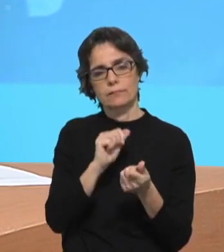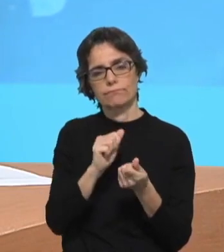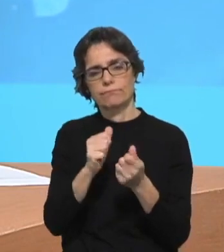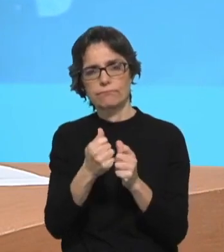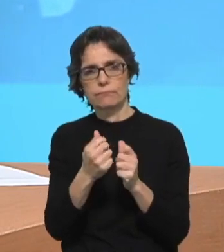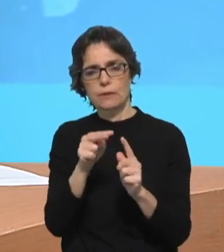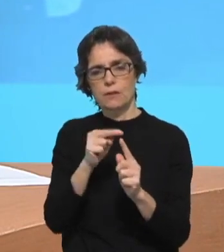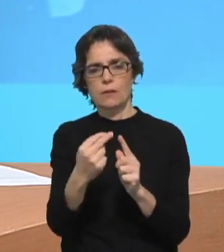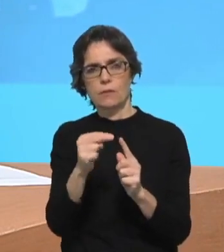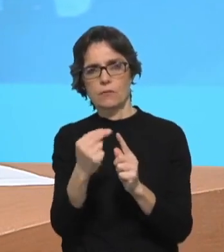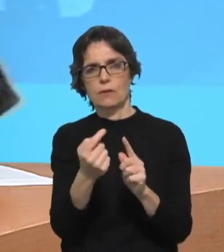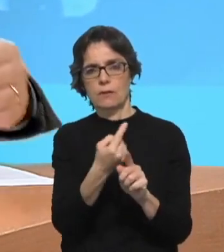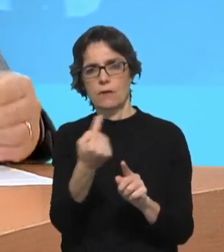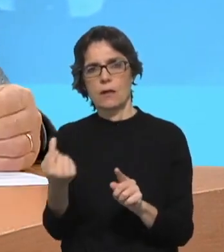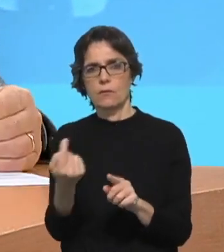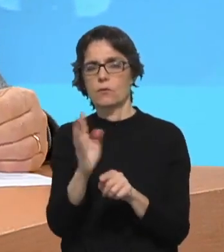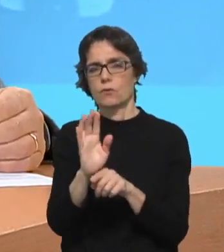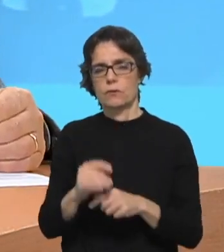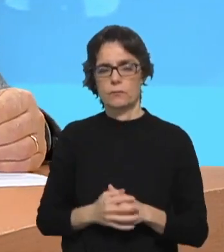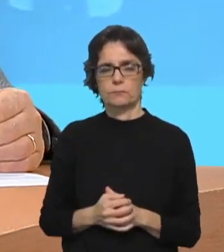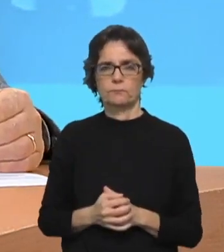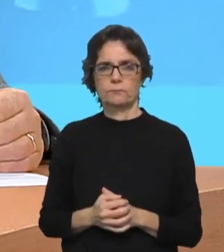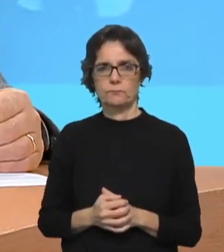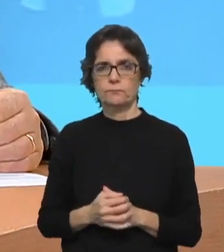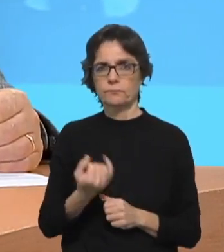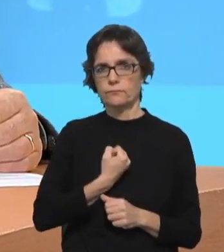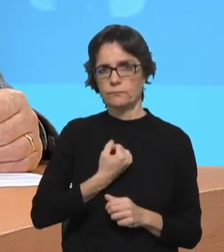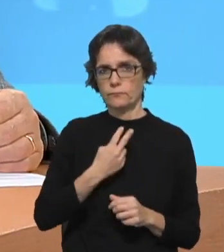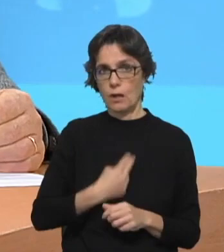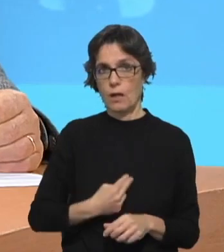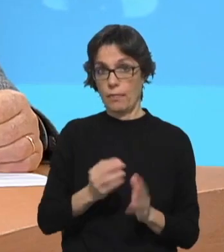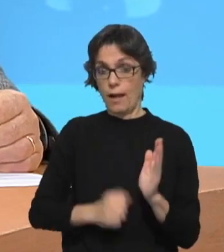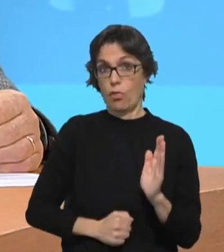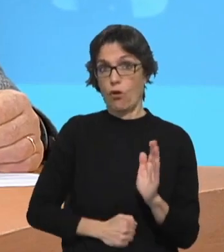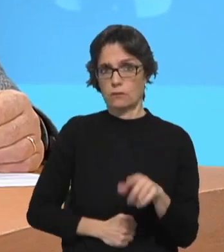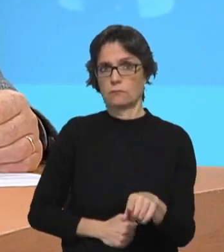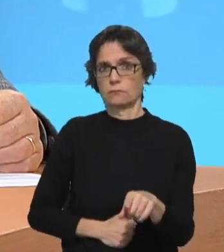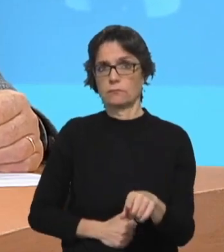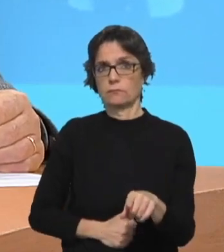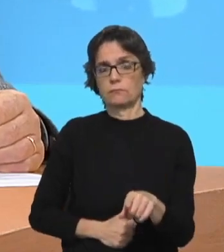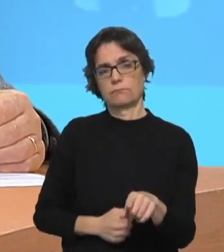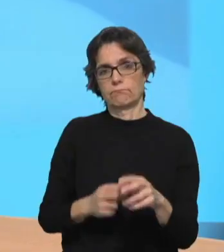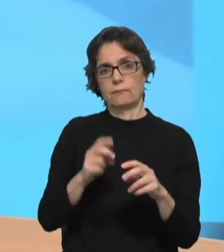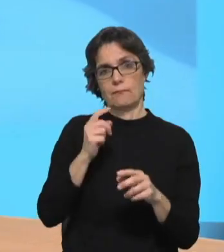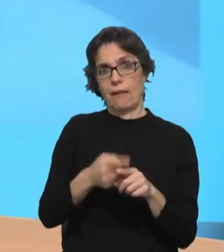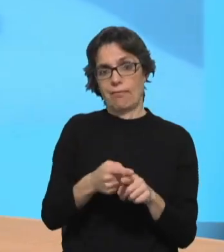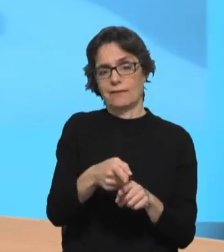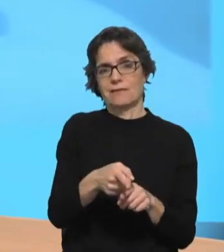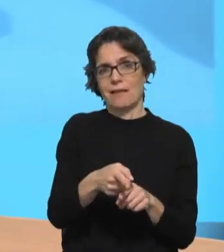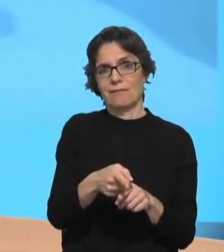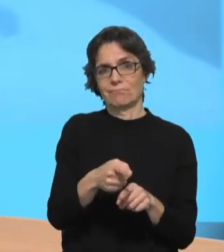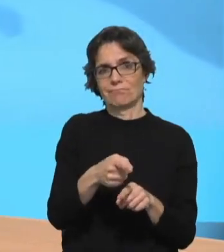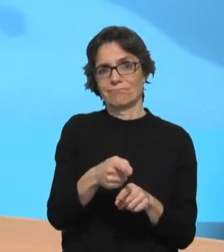existentes. Portanto, por exemplo, do ponto de vista da identidade católica, é muito interessante observar o que se passa aqui, porque provavelmente,